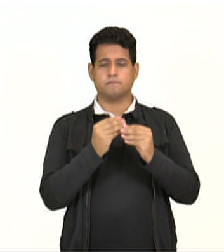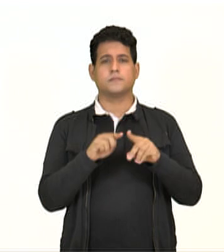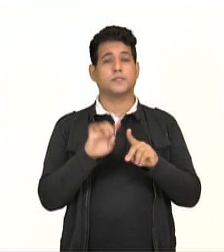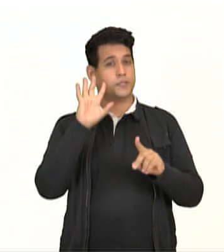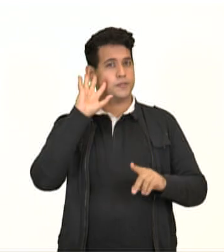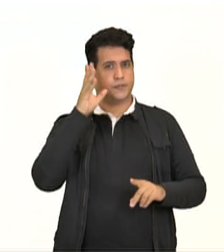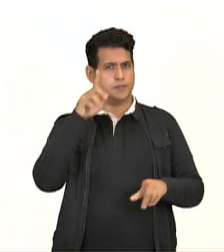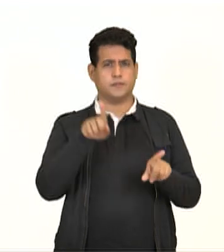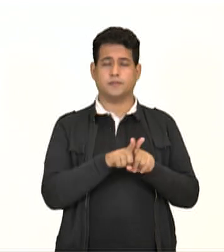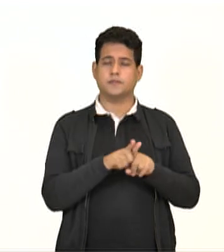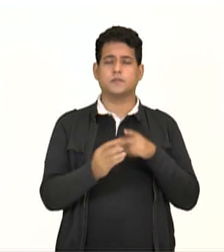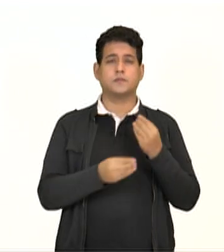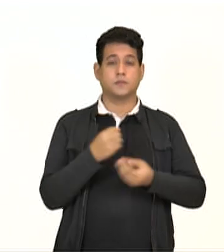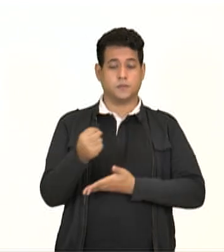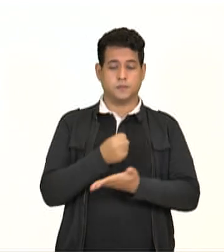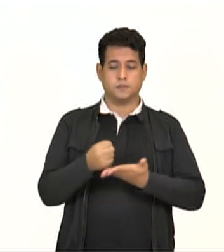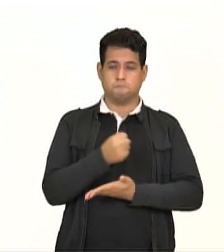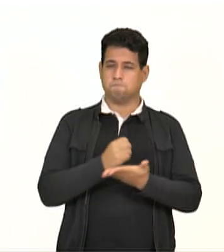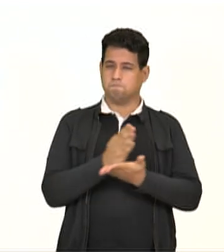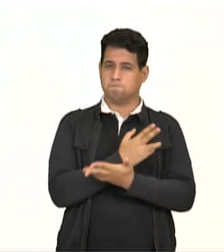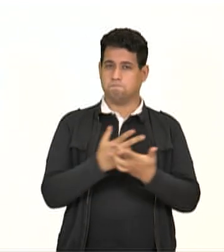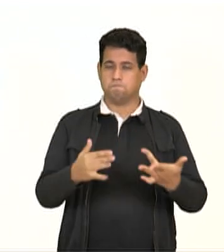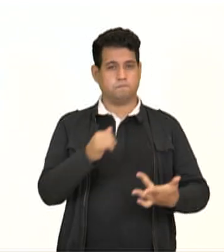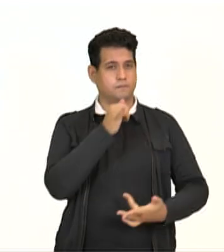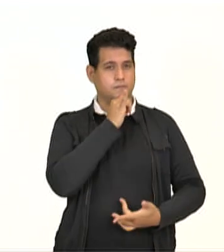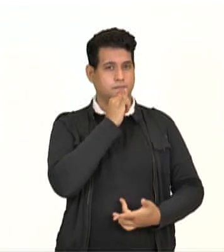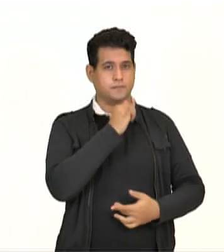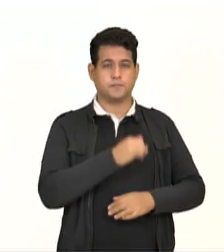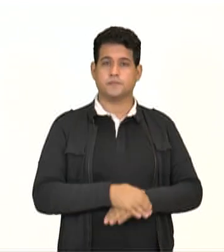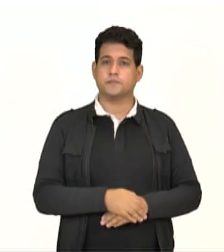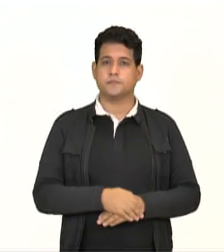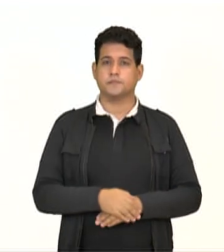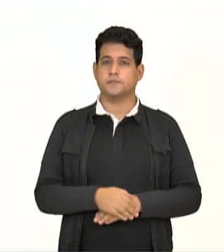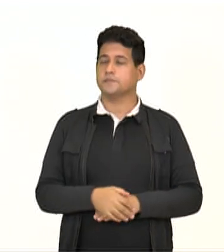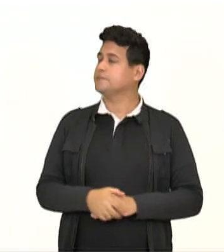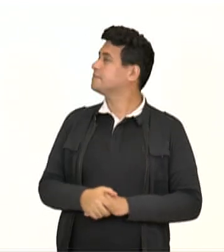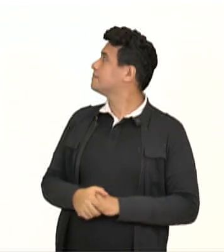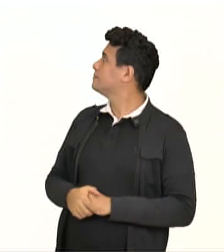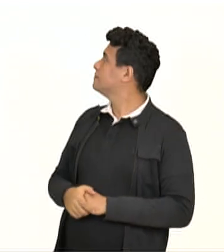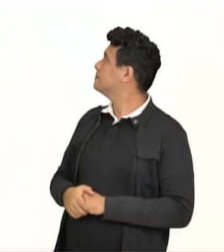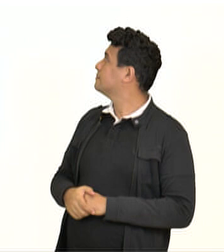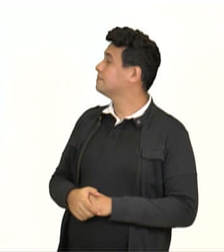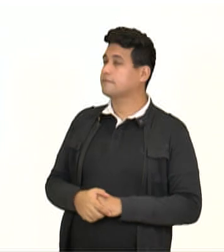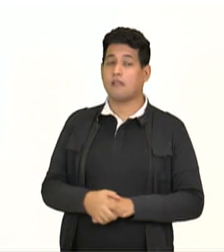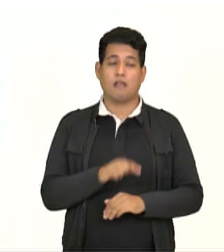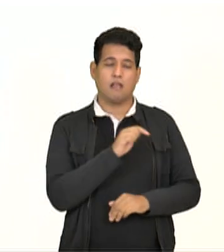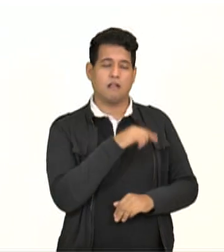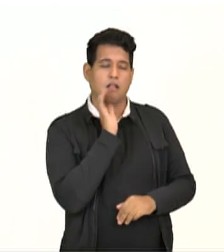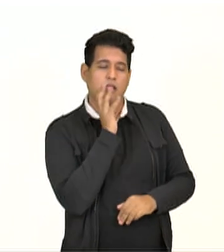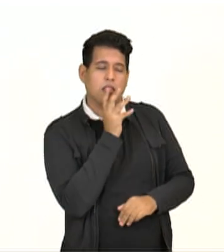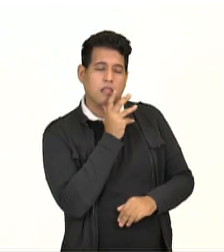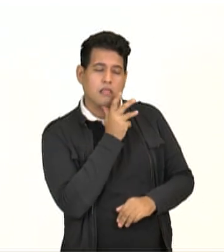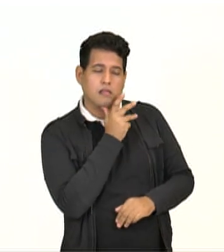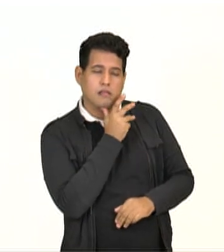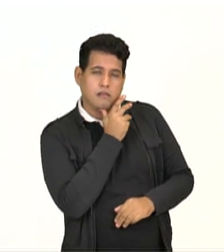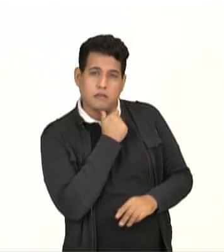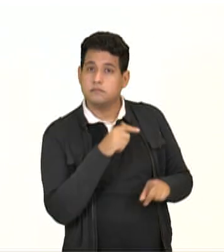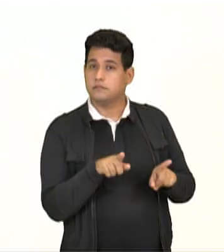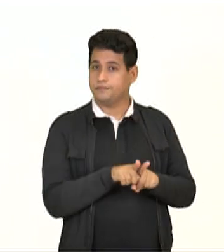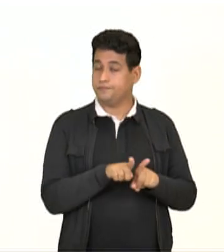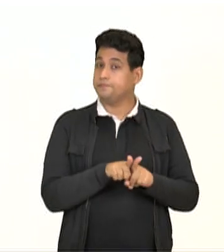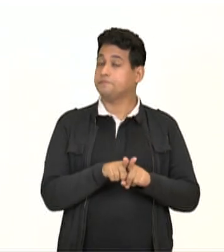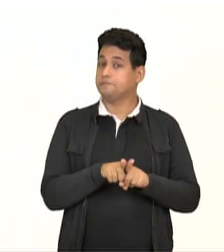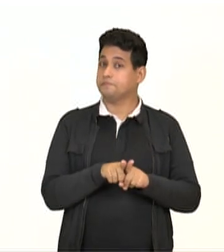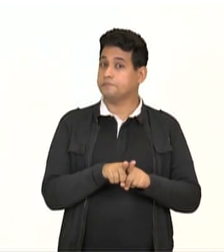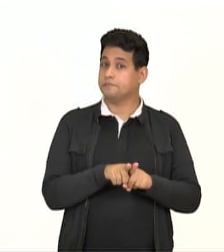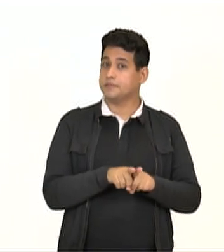que acontecerá baseado em alguns fatos. Vamos a um exemplo. He's slow, ele é lento. He's going to lose the